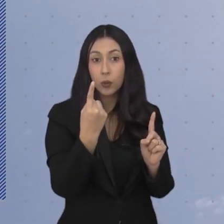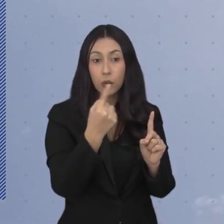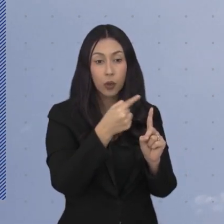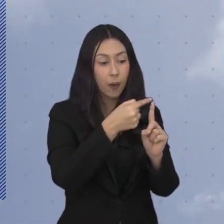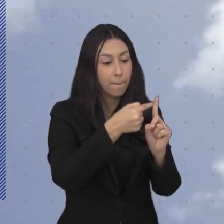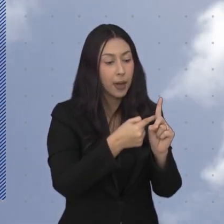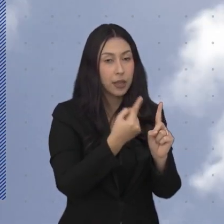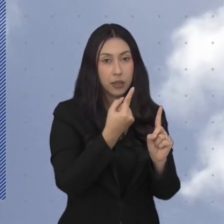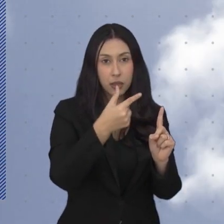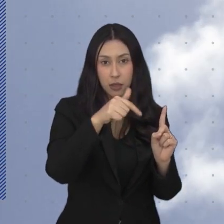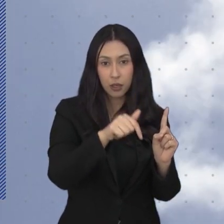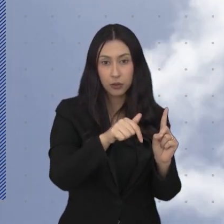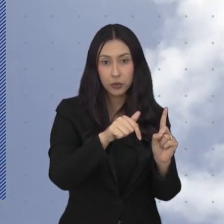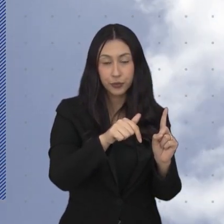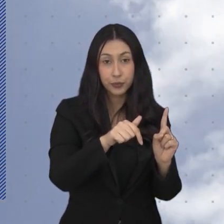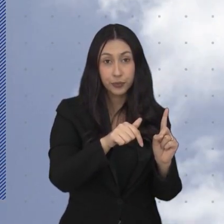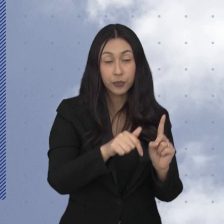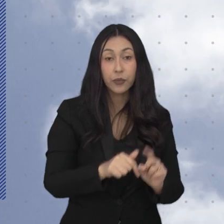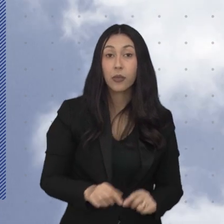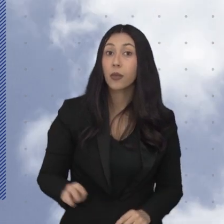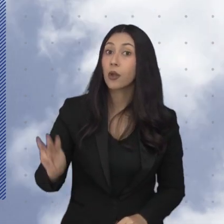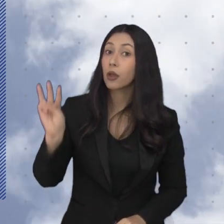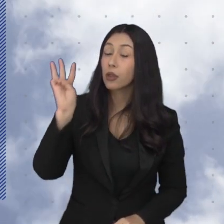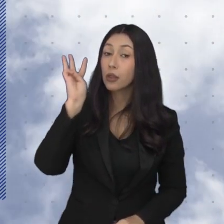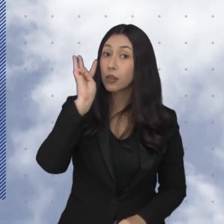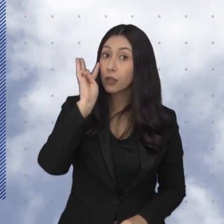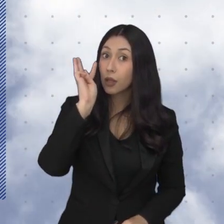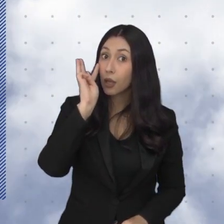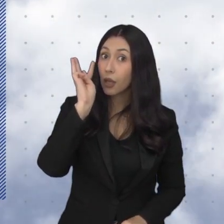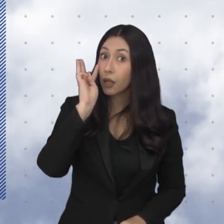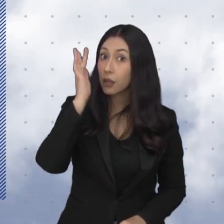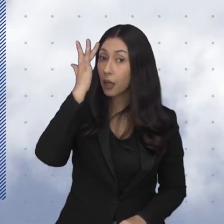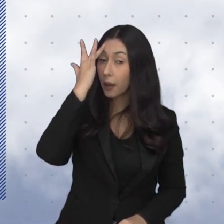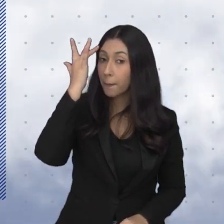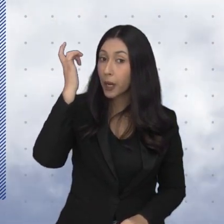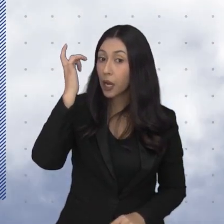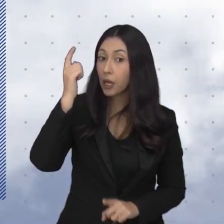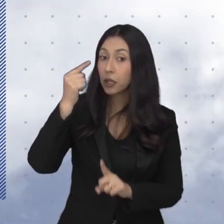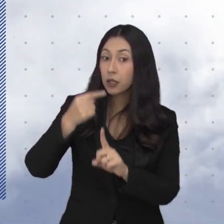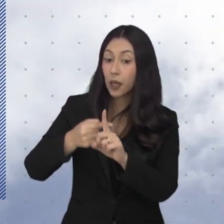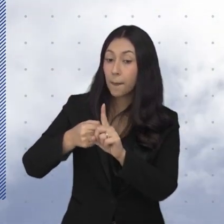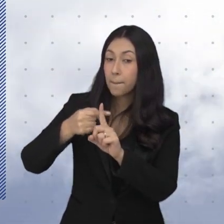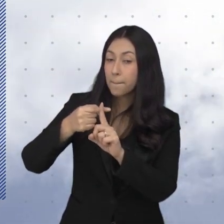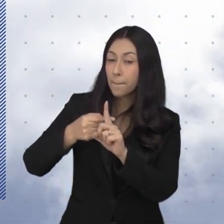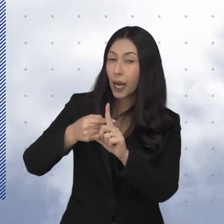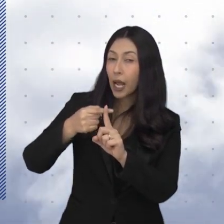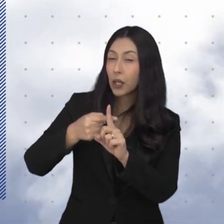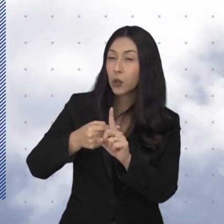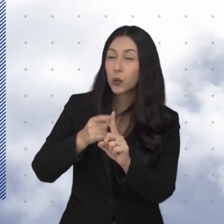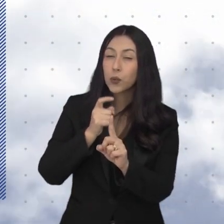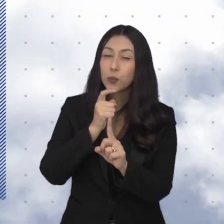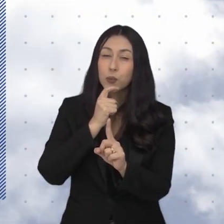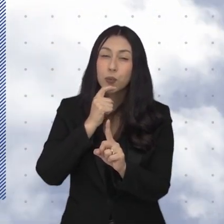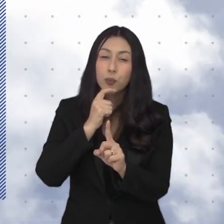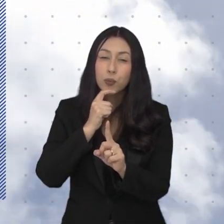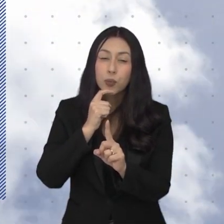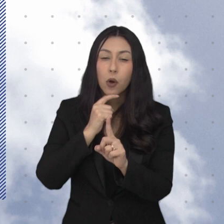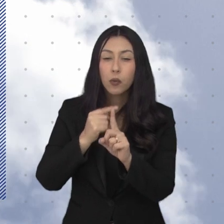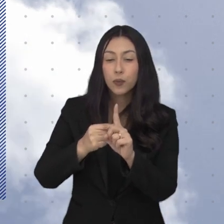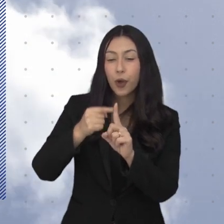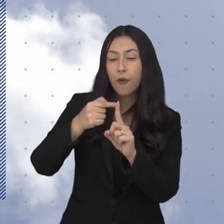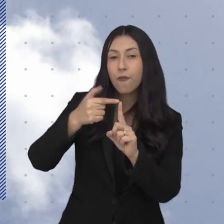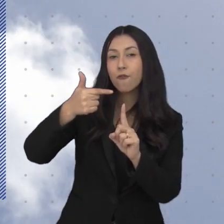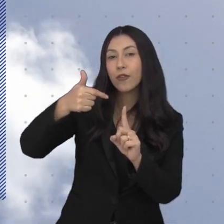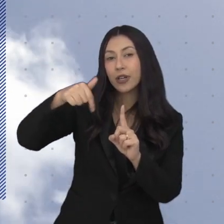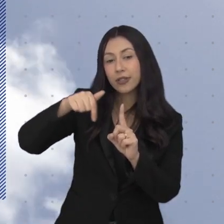de 31 graus e a mínima de 17. Já amanhã, terça-feira, a temperatura deve ficar mais amena, com máxima